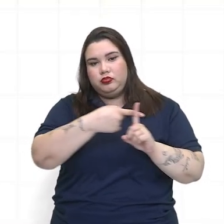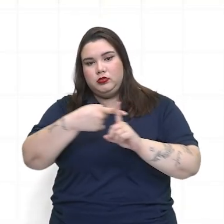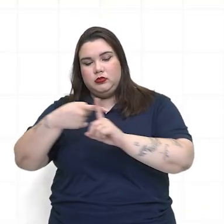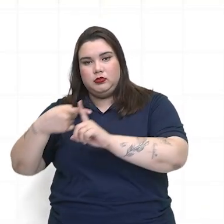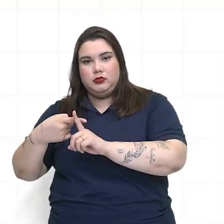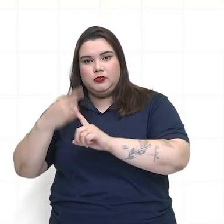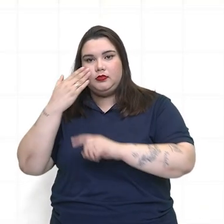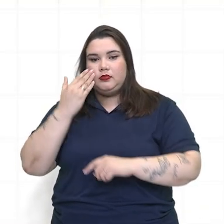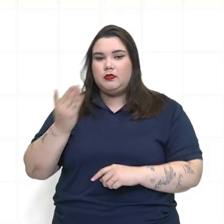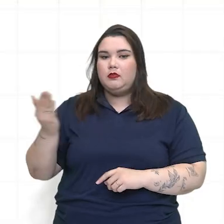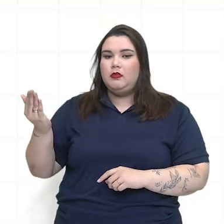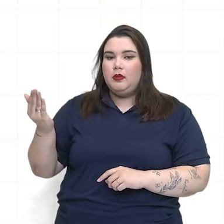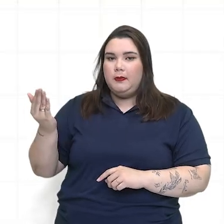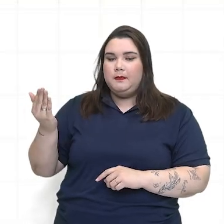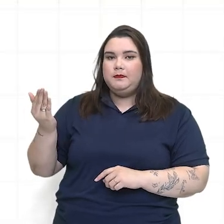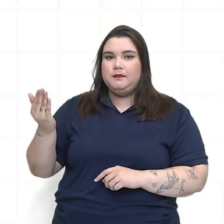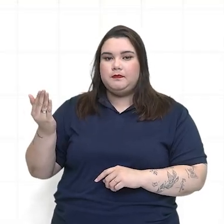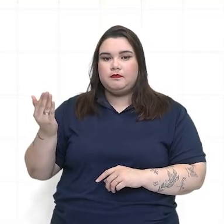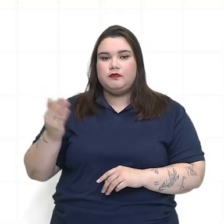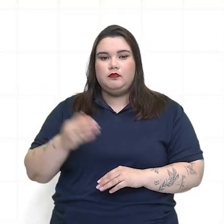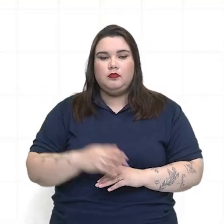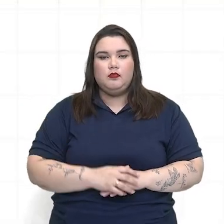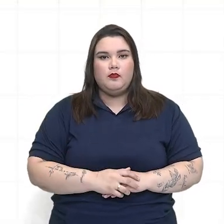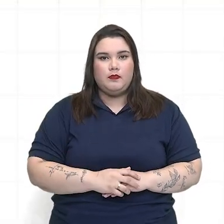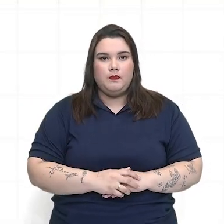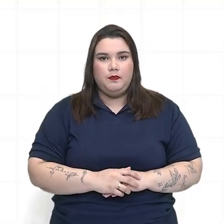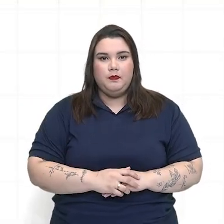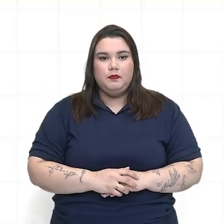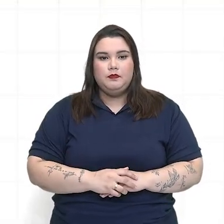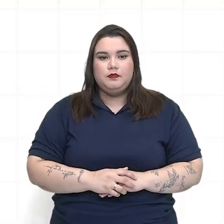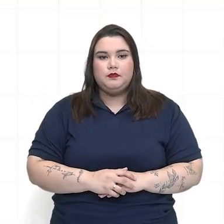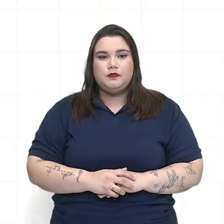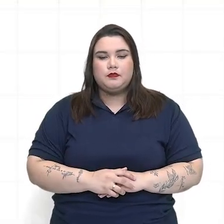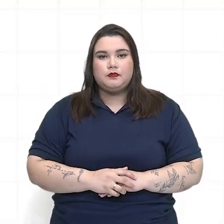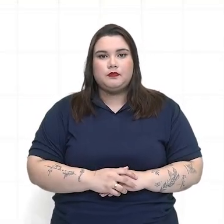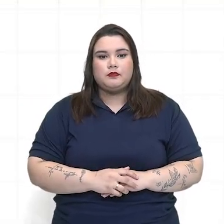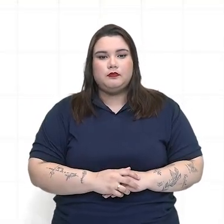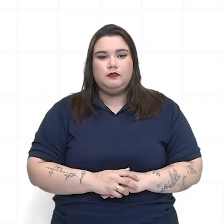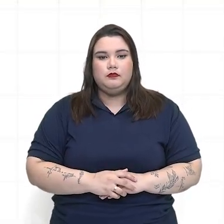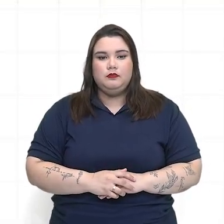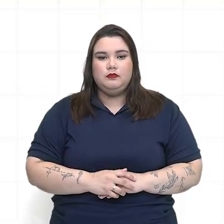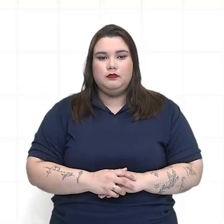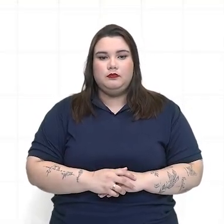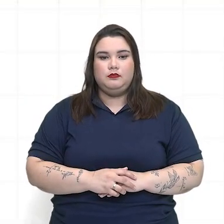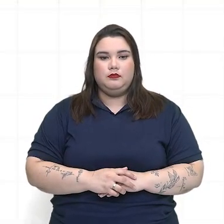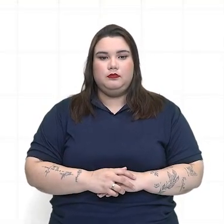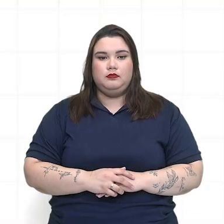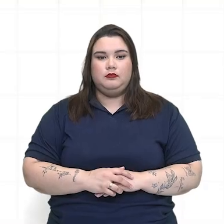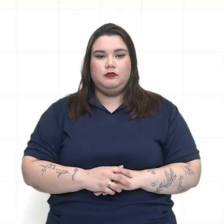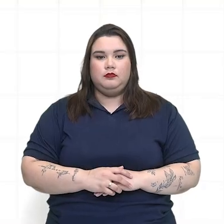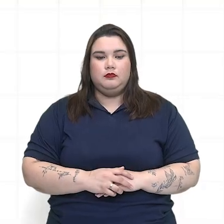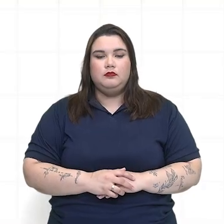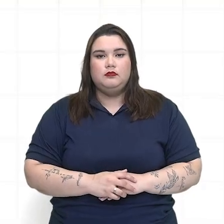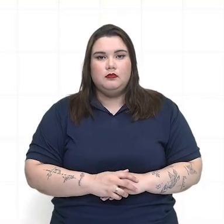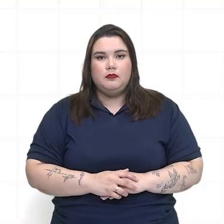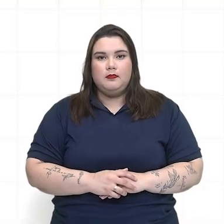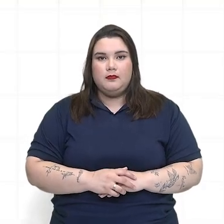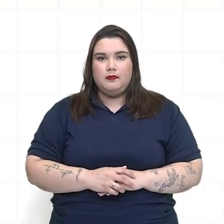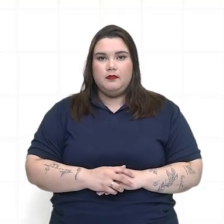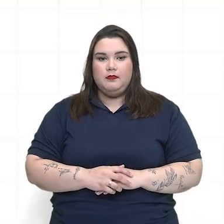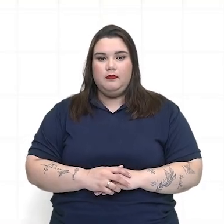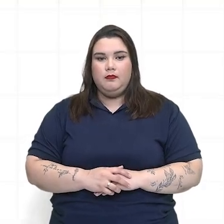fazer parte aqui, o uso da operação de adição. Então, vamos somar aqui,